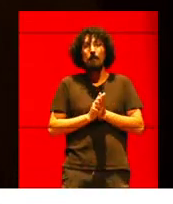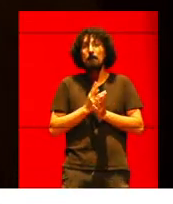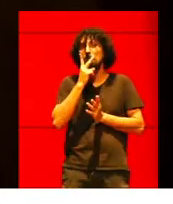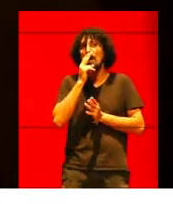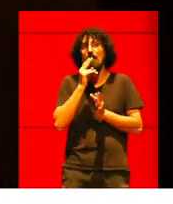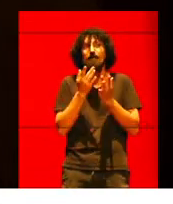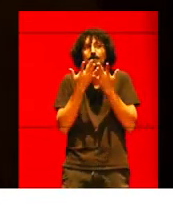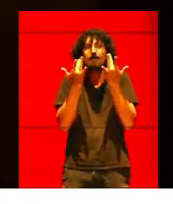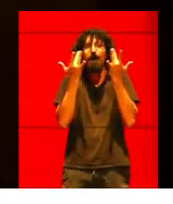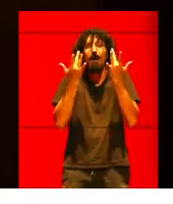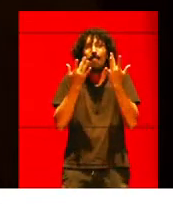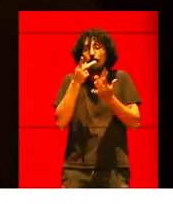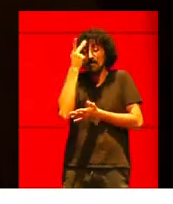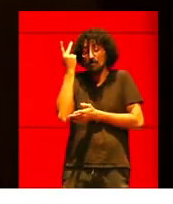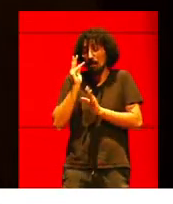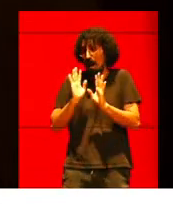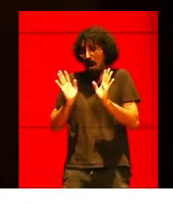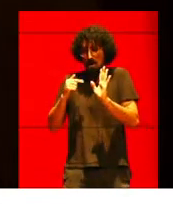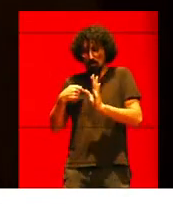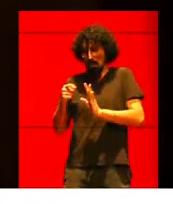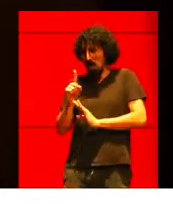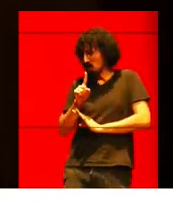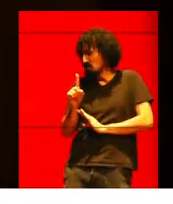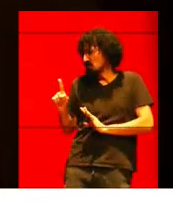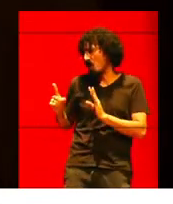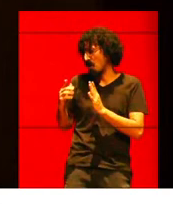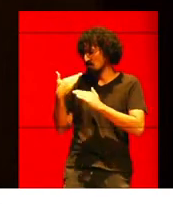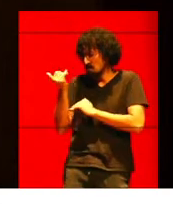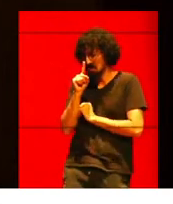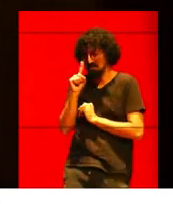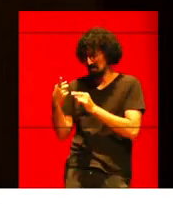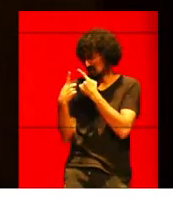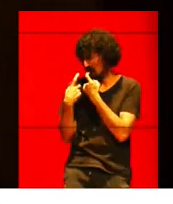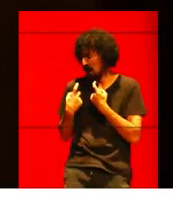não é? O pessoal monta uma cena. É tipo assim...